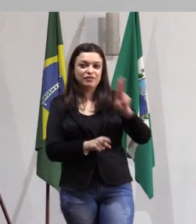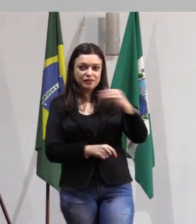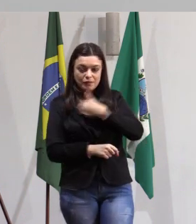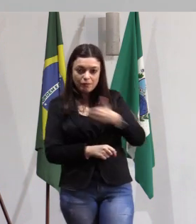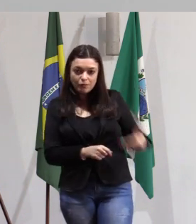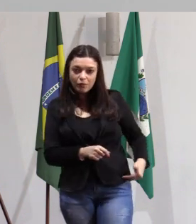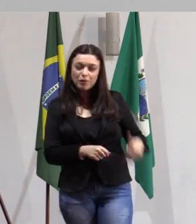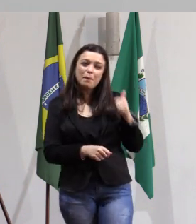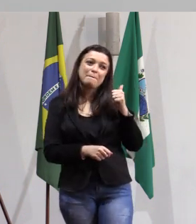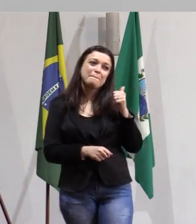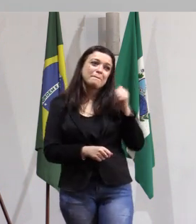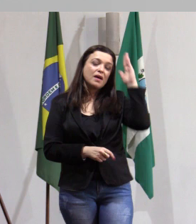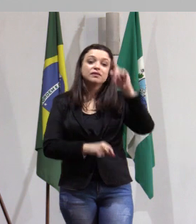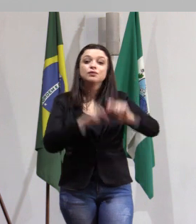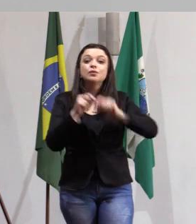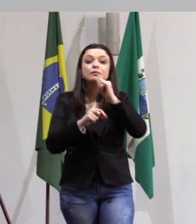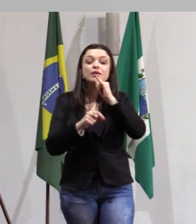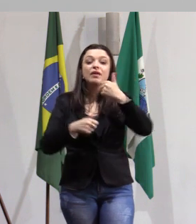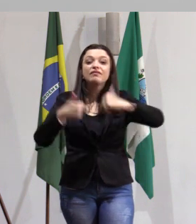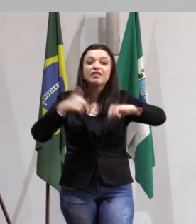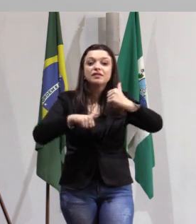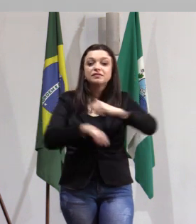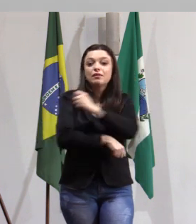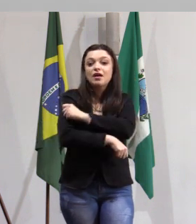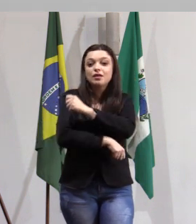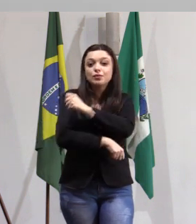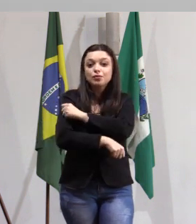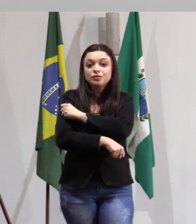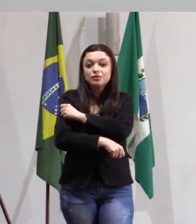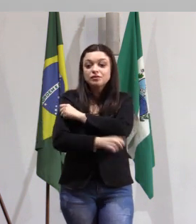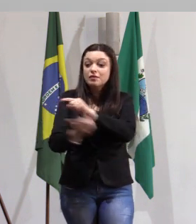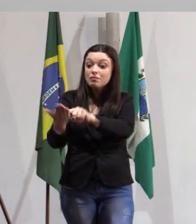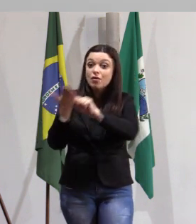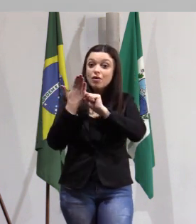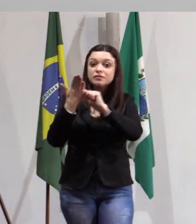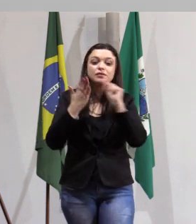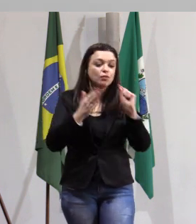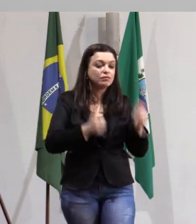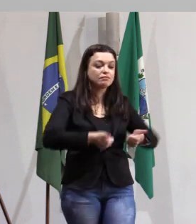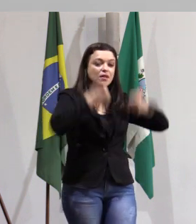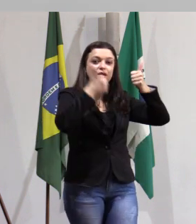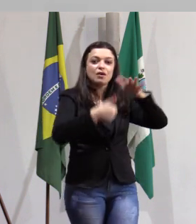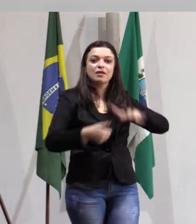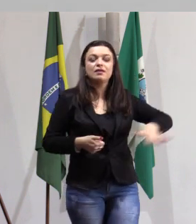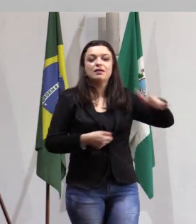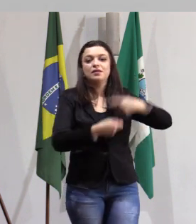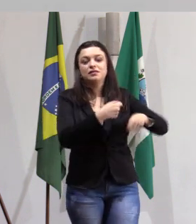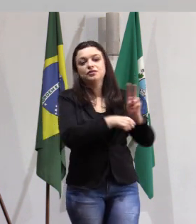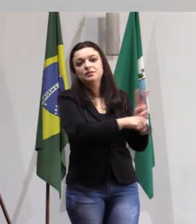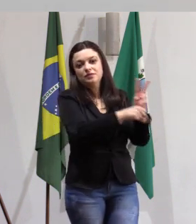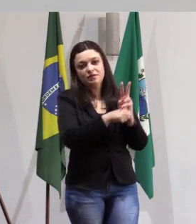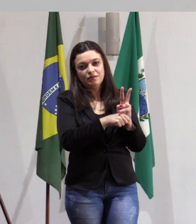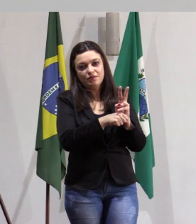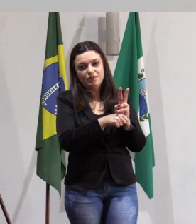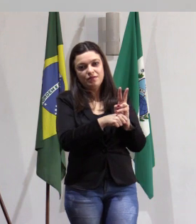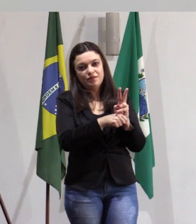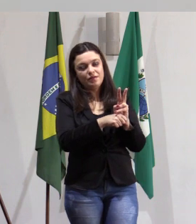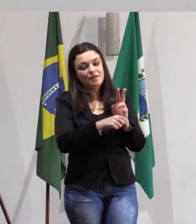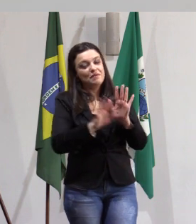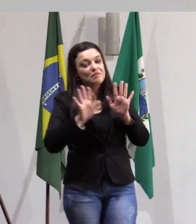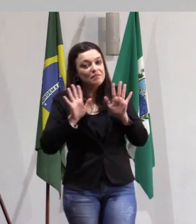avaliação discente como um instrumento de gestão para as nossas universidades, mas não podemos jamais